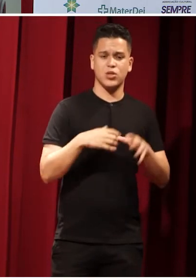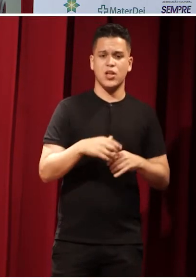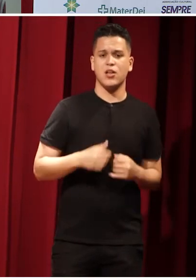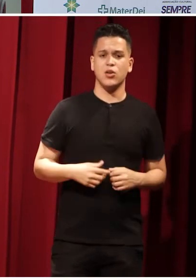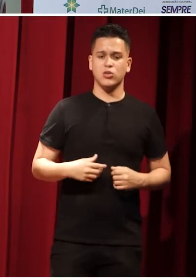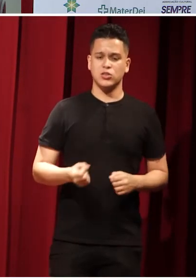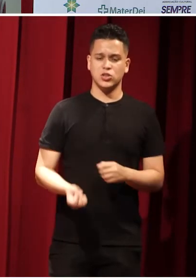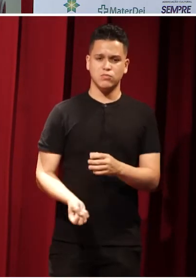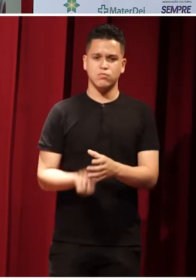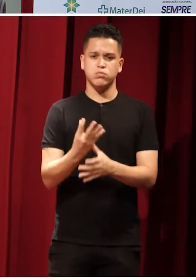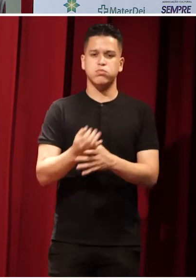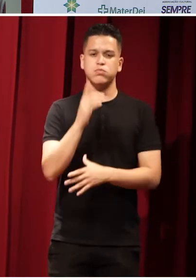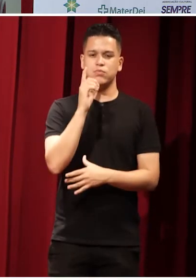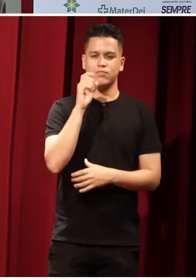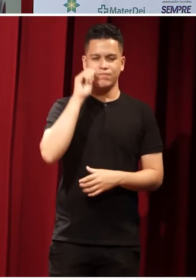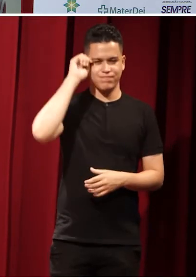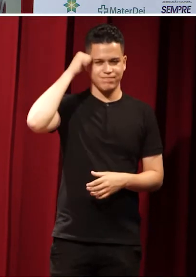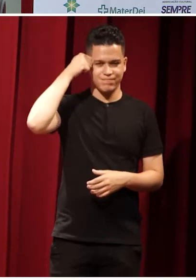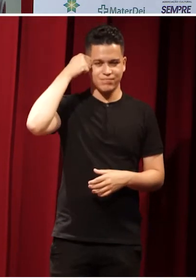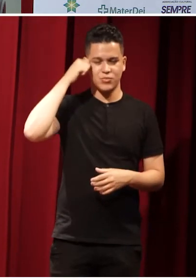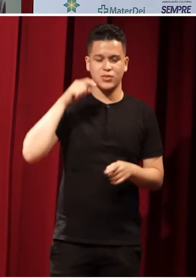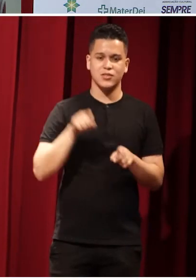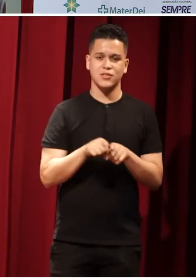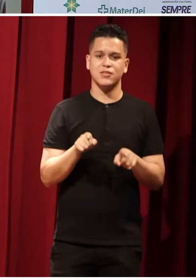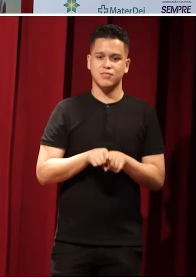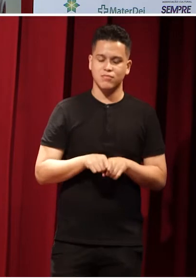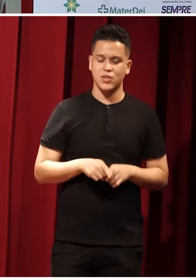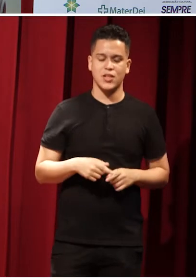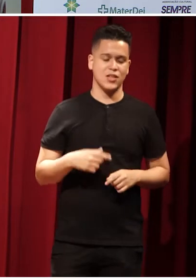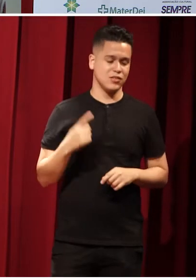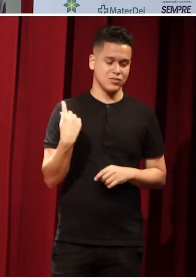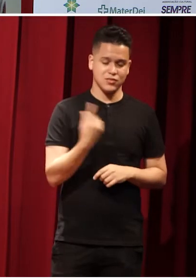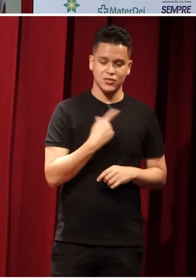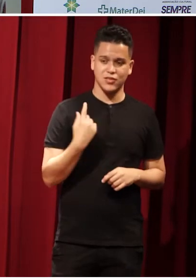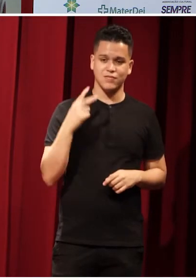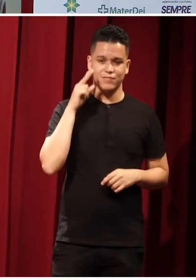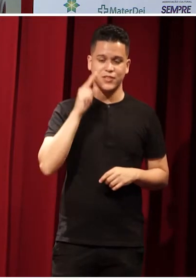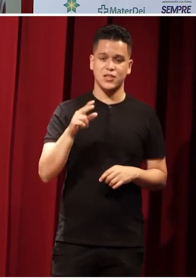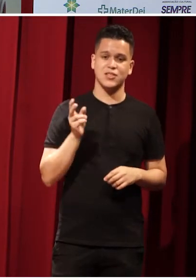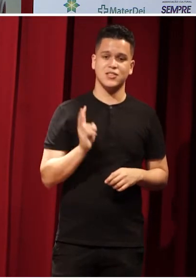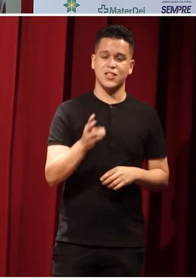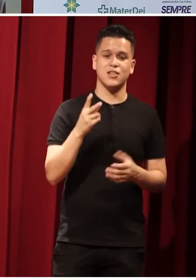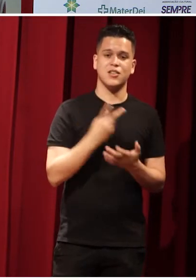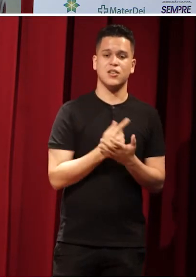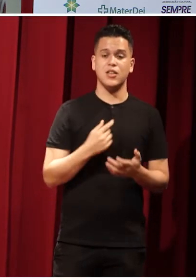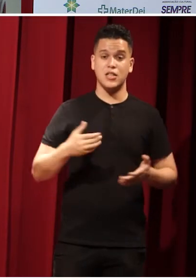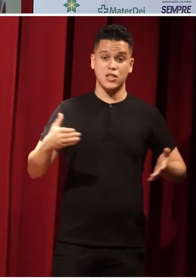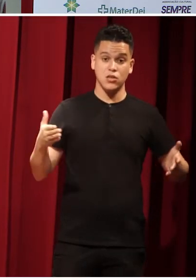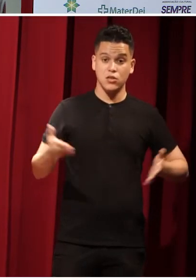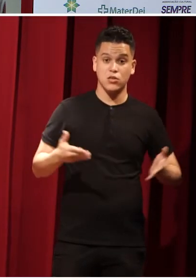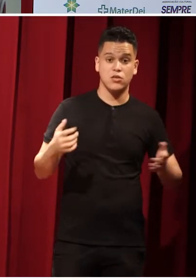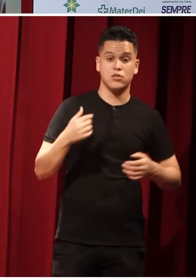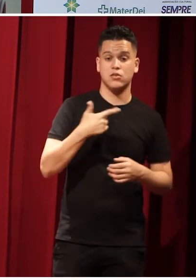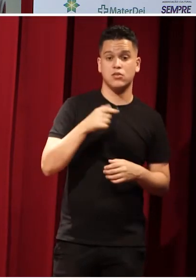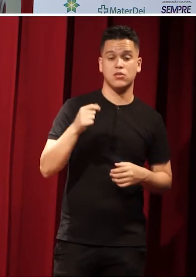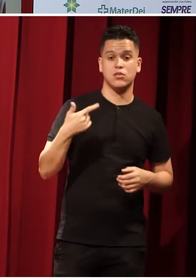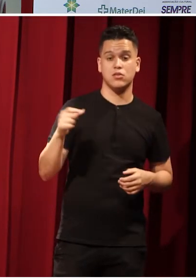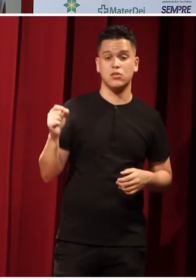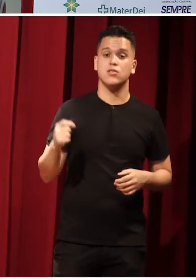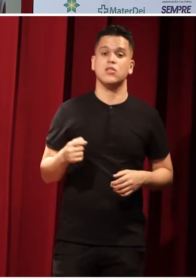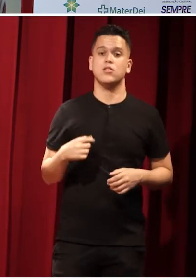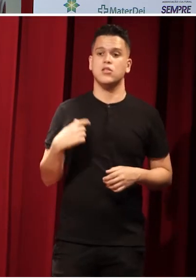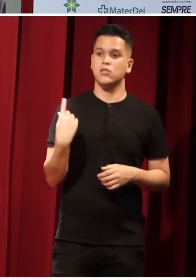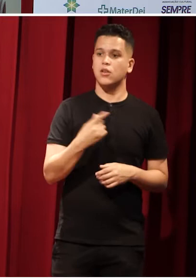corais, que são uma preciosidade natural e que é um absurdo completo em 2020 você ainda dizer nós precisamos de